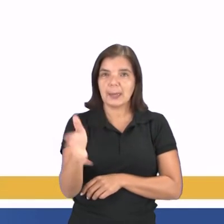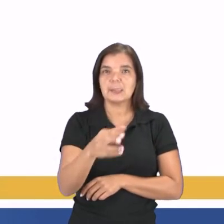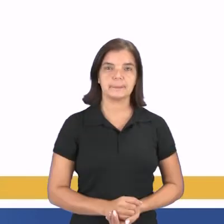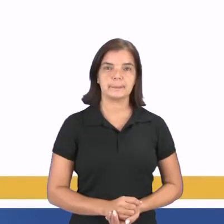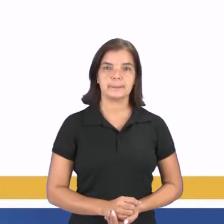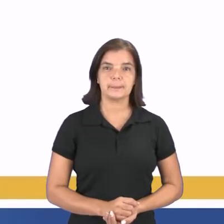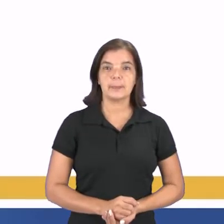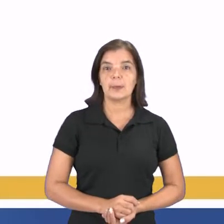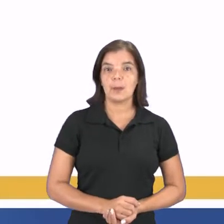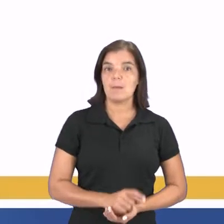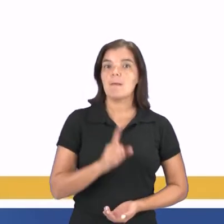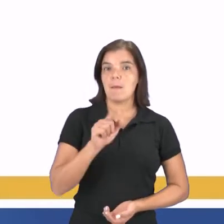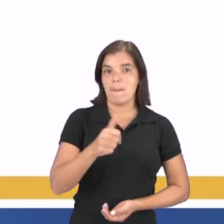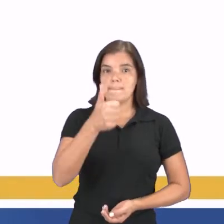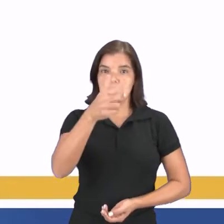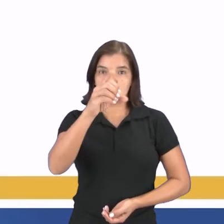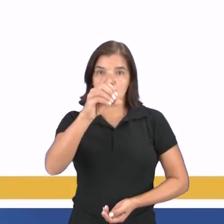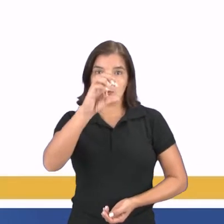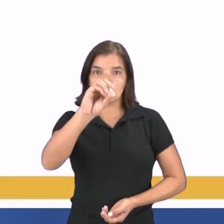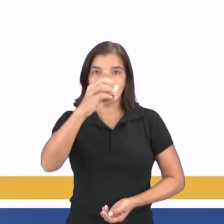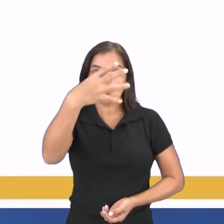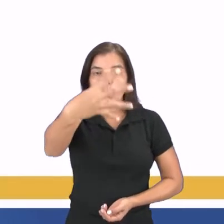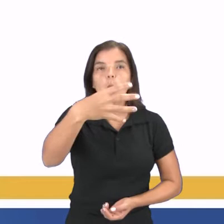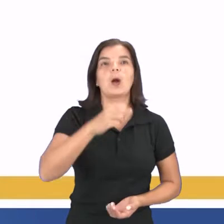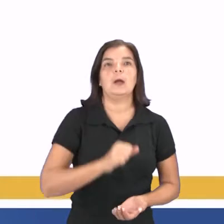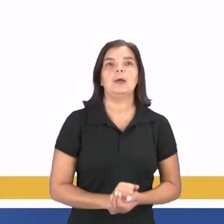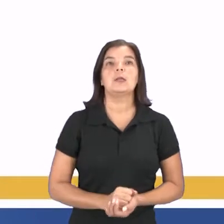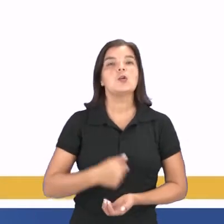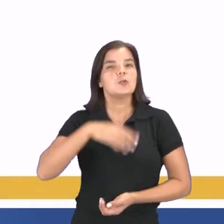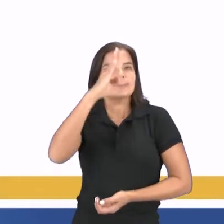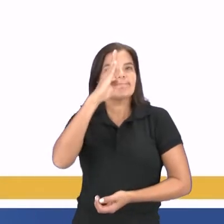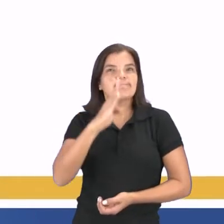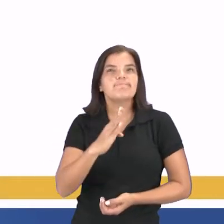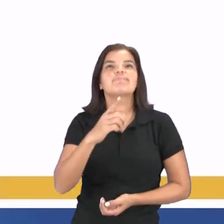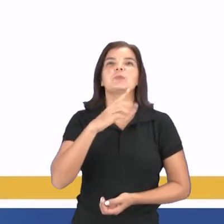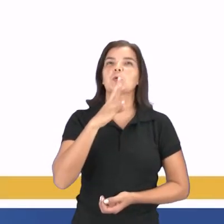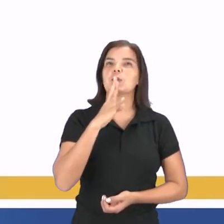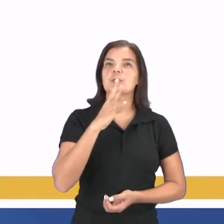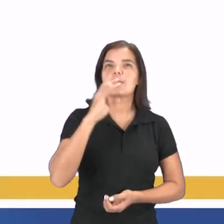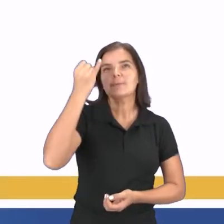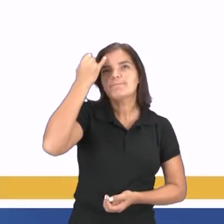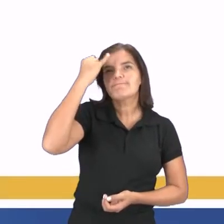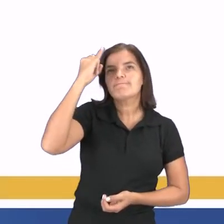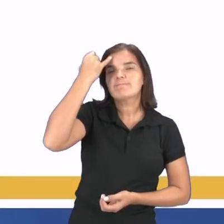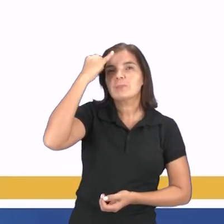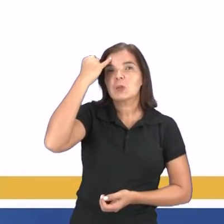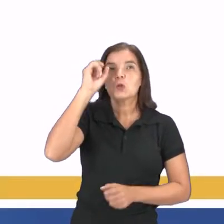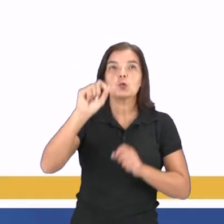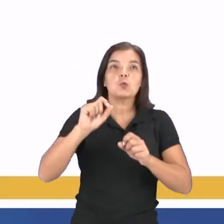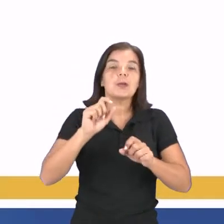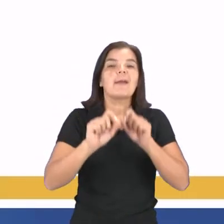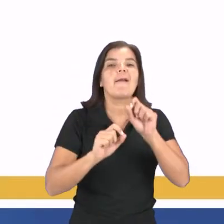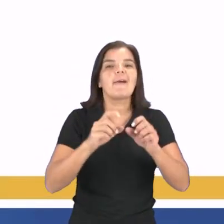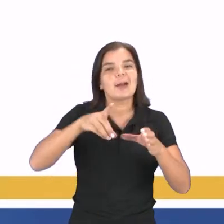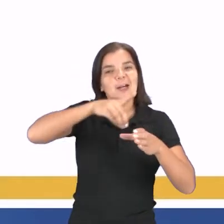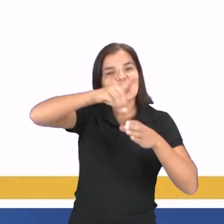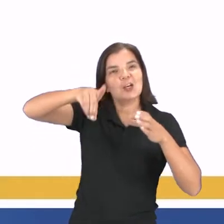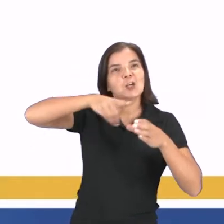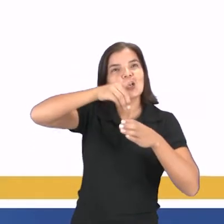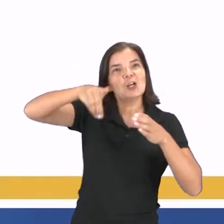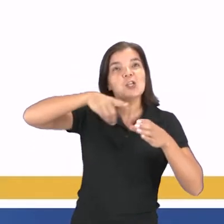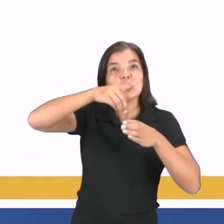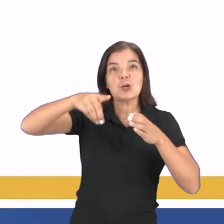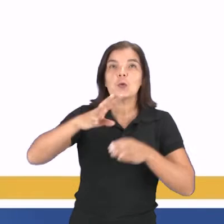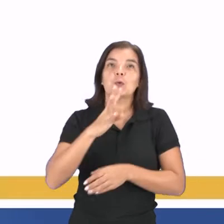Edison. Foi em 1904 que os brasileiros conheceram a invenção que nos remete ao